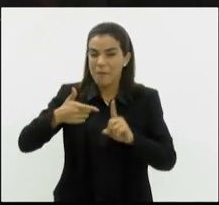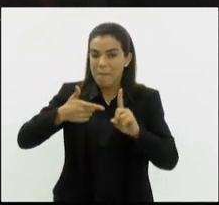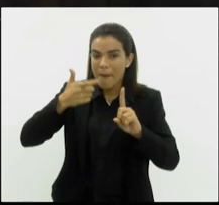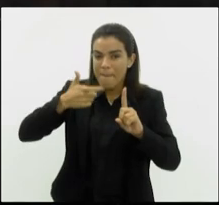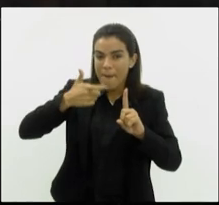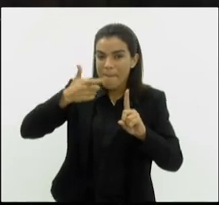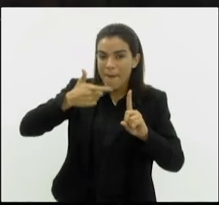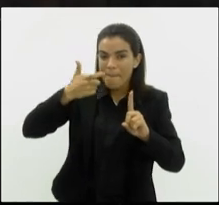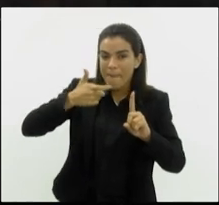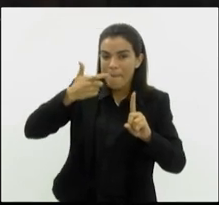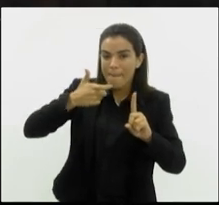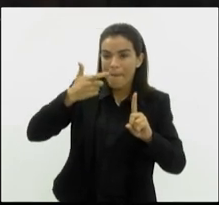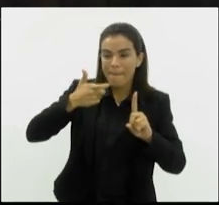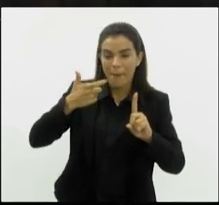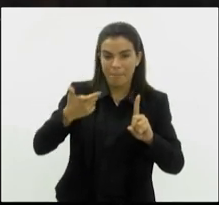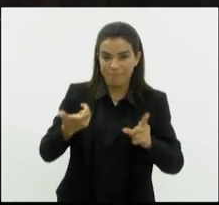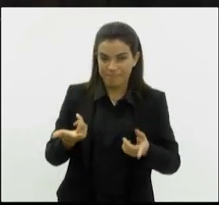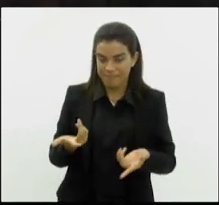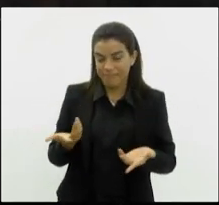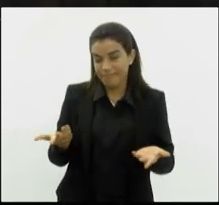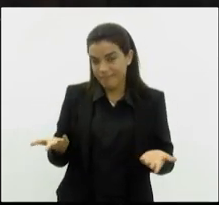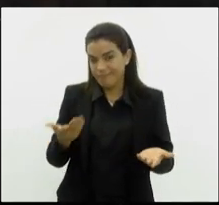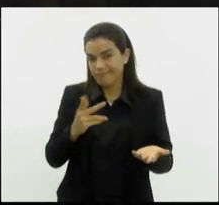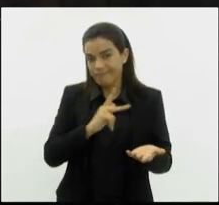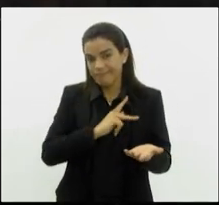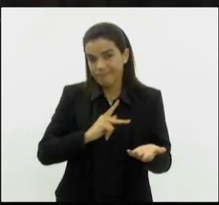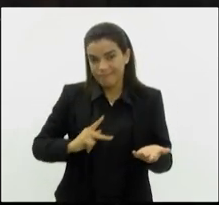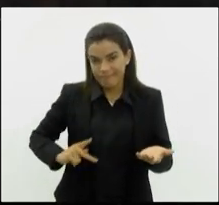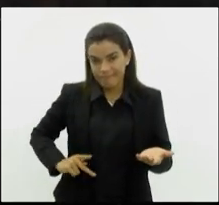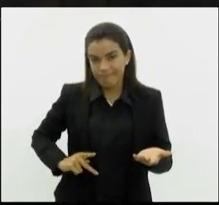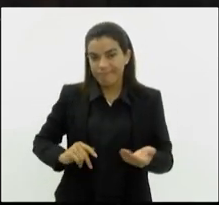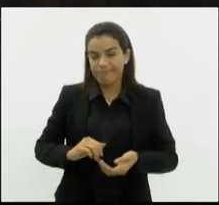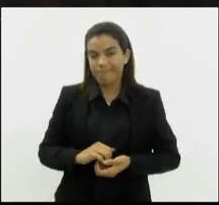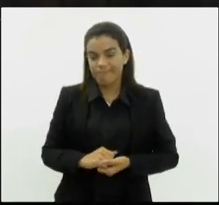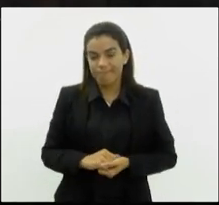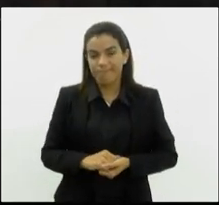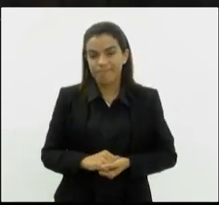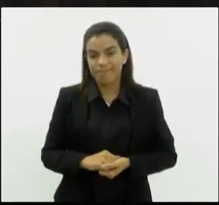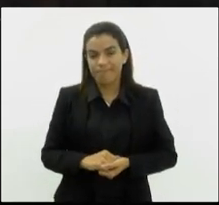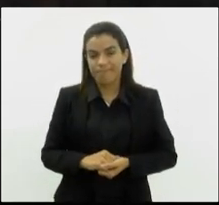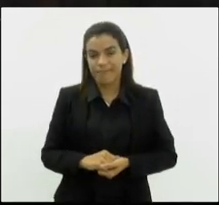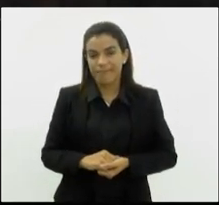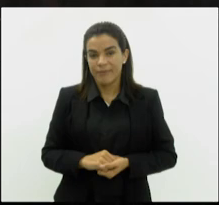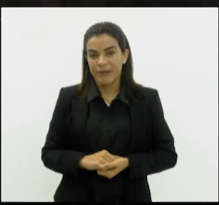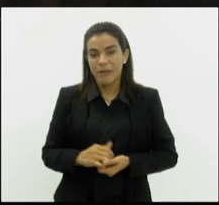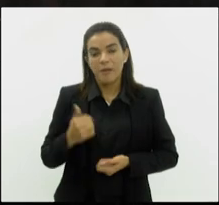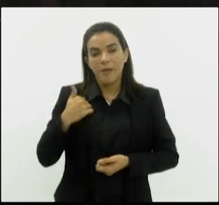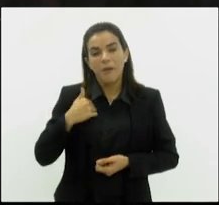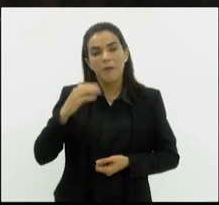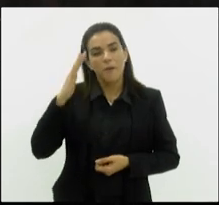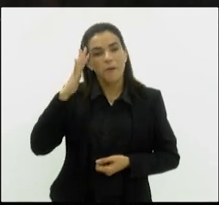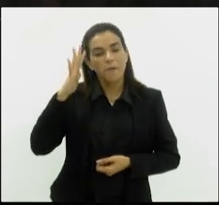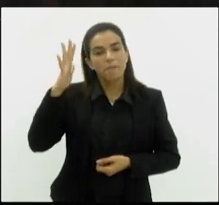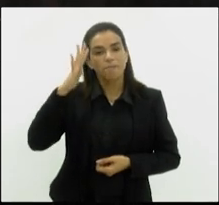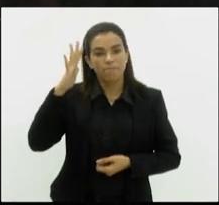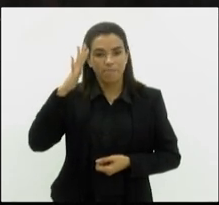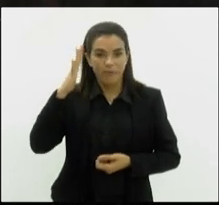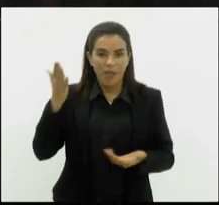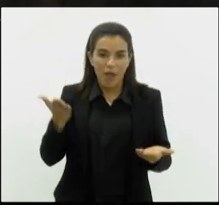etc.? Então, senhor presidente, achei que esse expediente